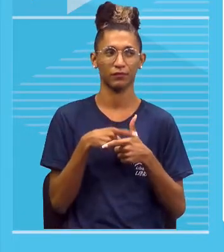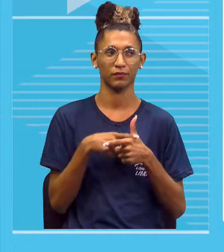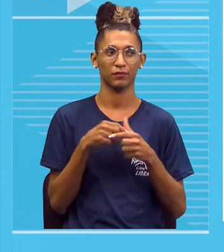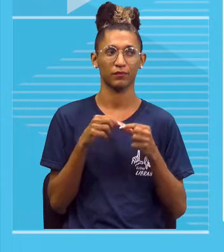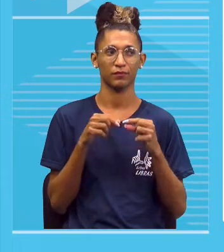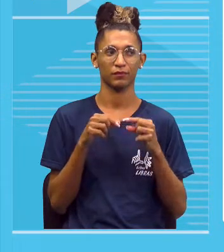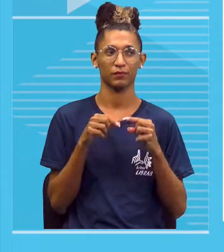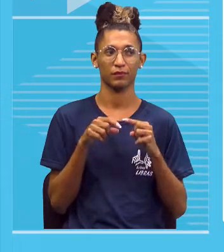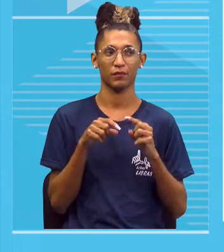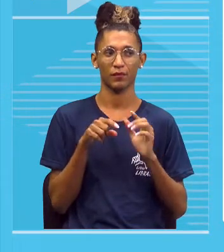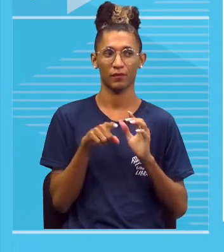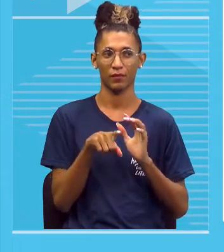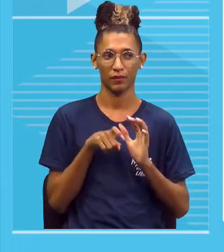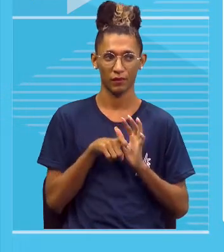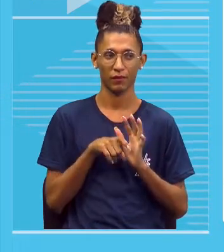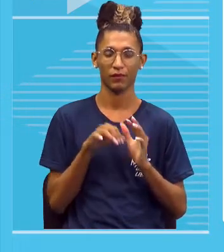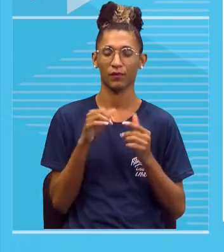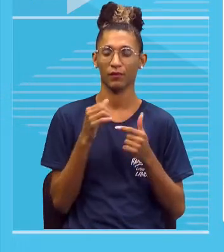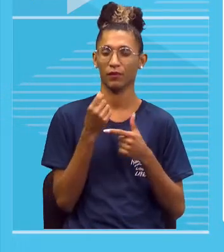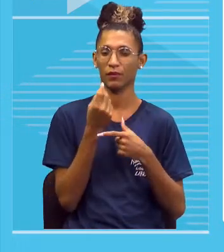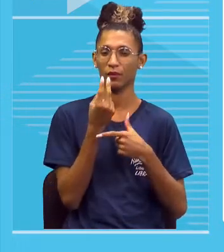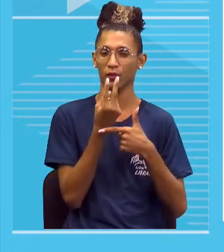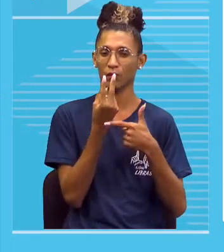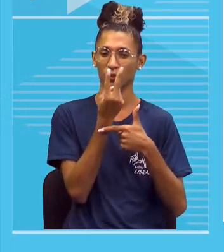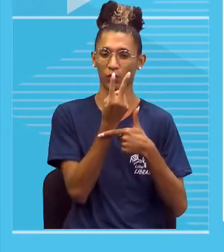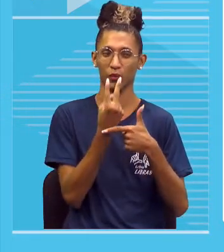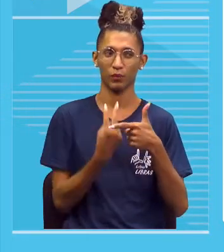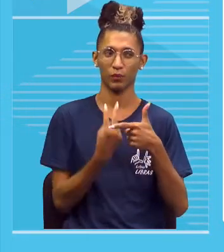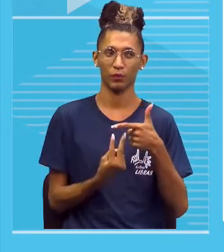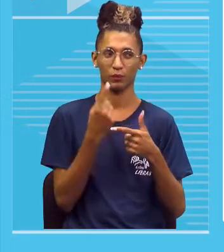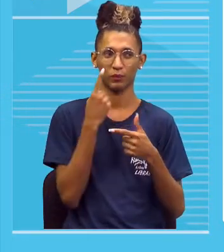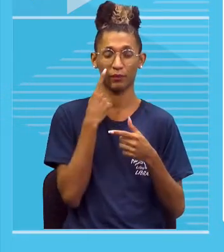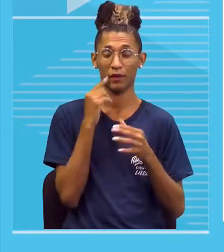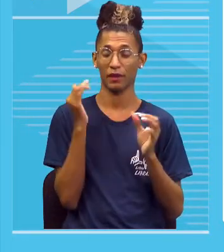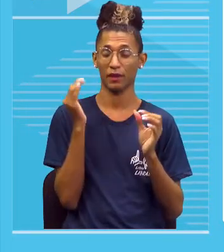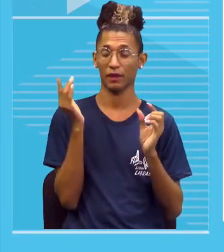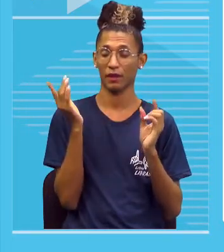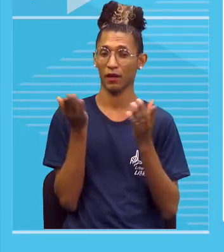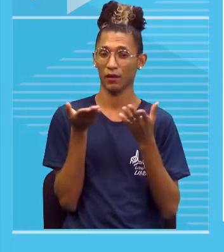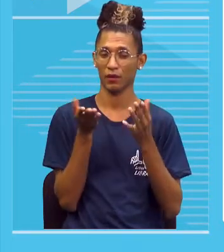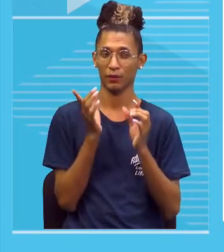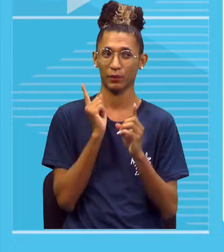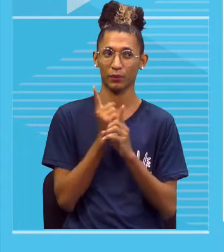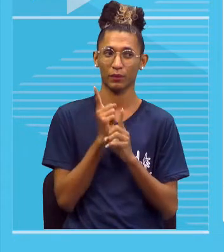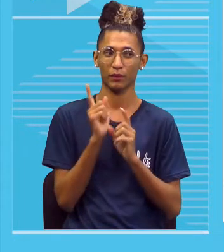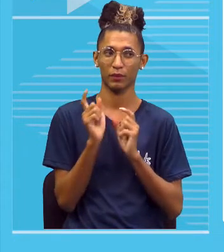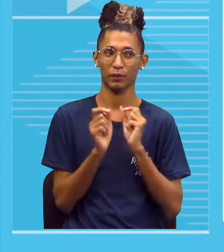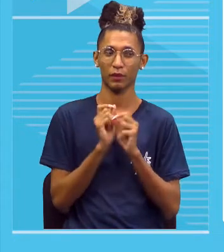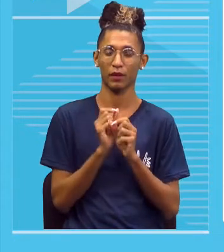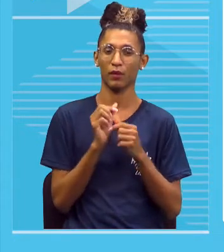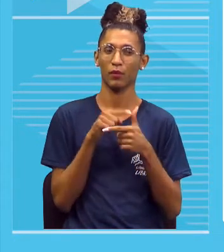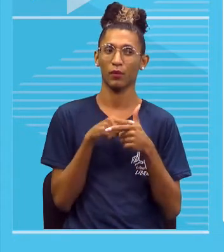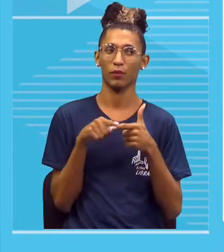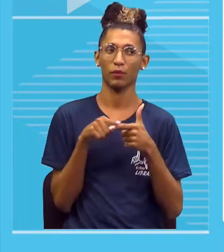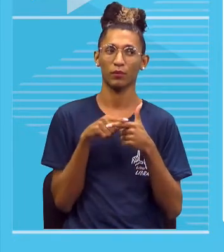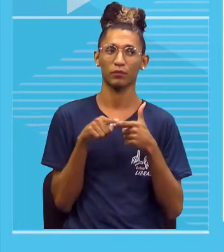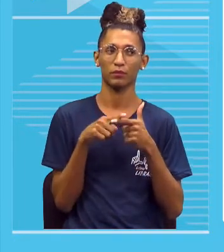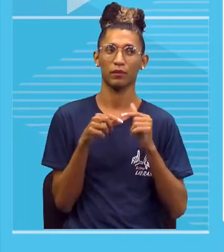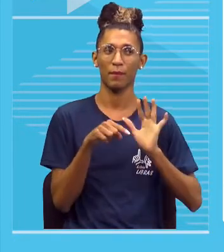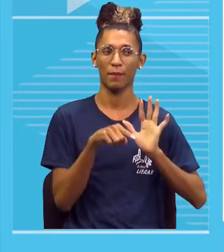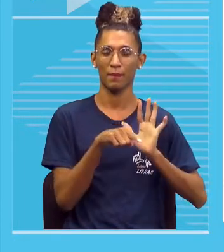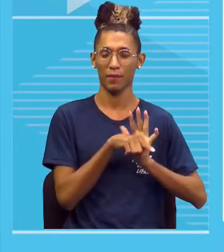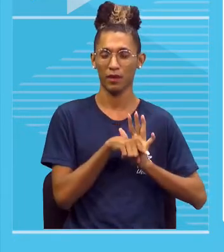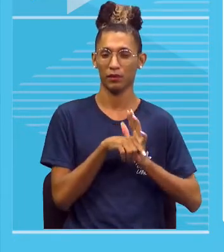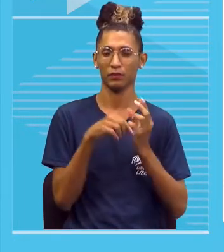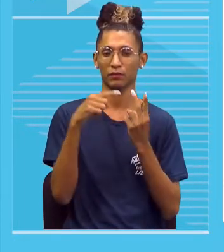raiz de 2 sobre 2 e a gente identificou que o cosseno de x = - raiz de 2